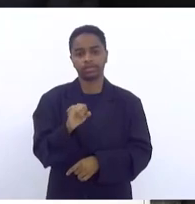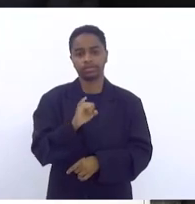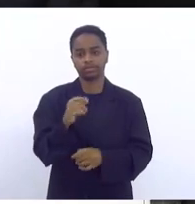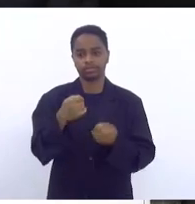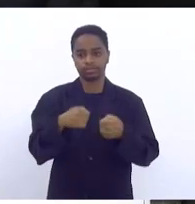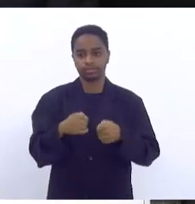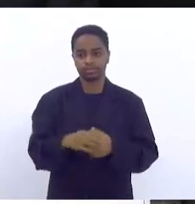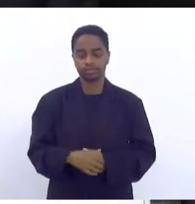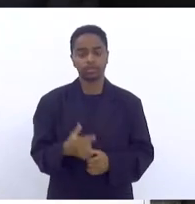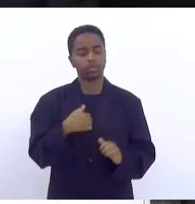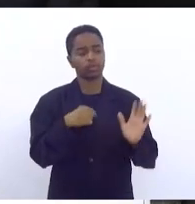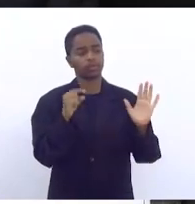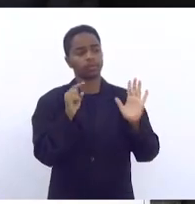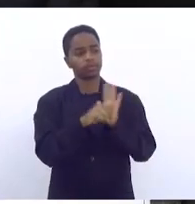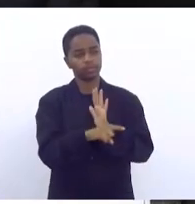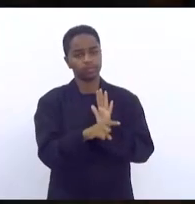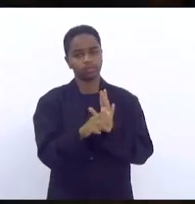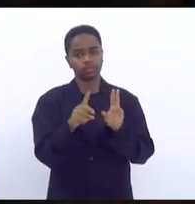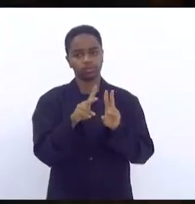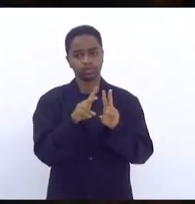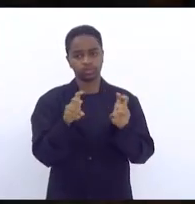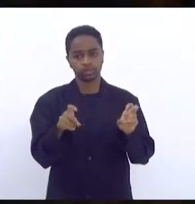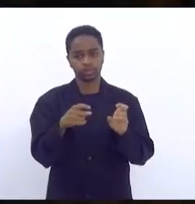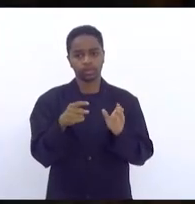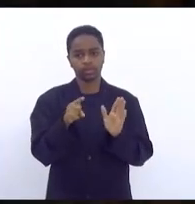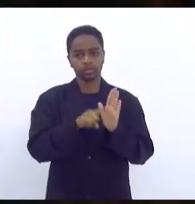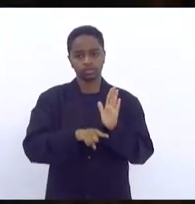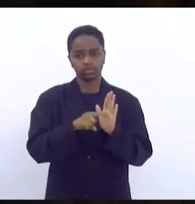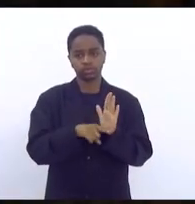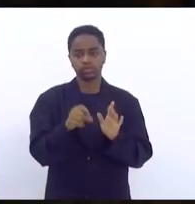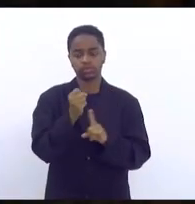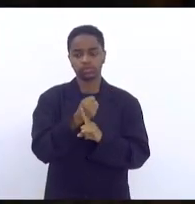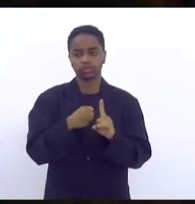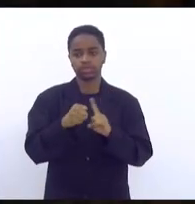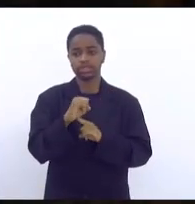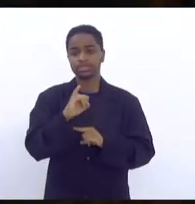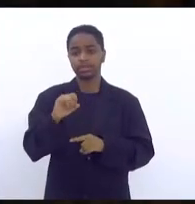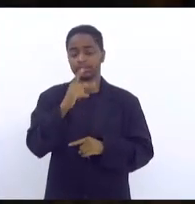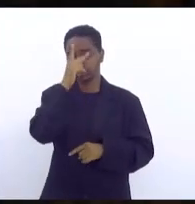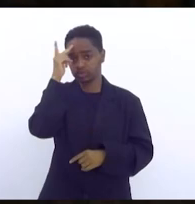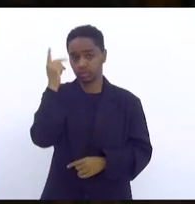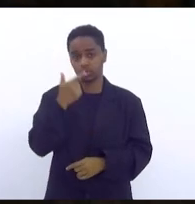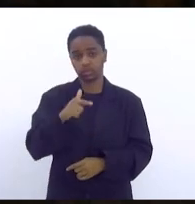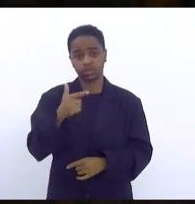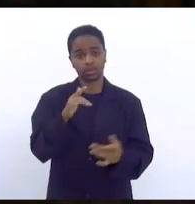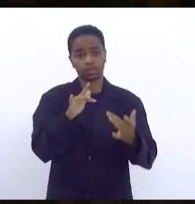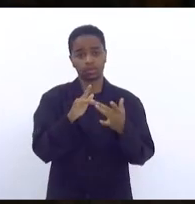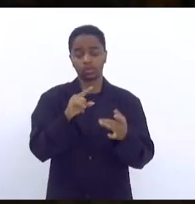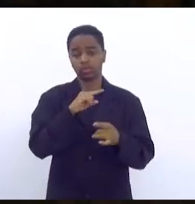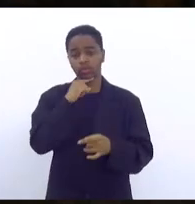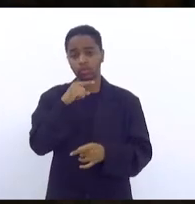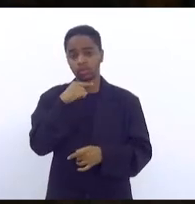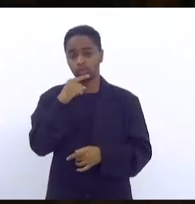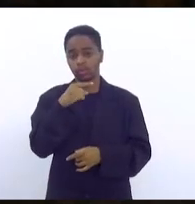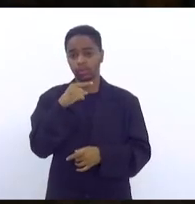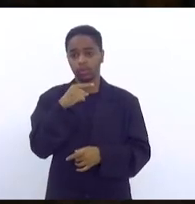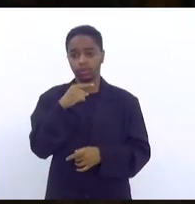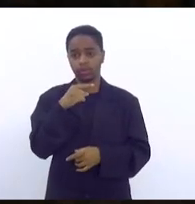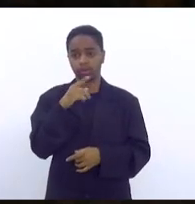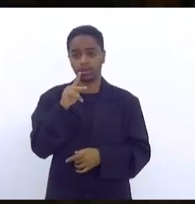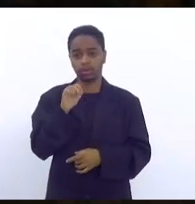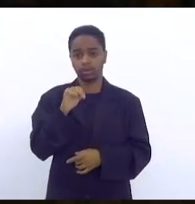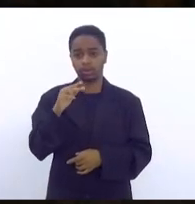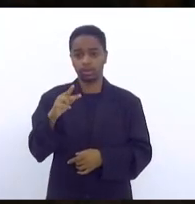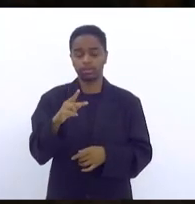eh só lhe perguntar eh sobre essa questão da tarifa social e quem não teve acesso quem não conseguiu a tarifa popio por parte da